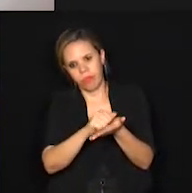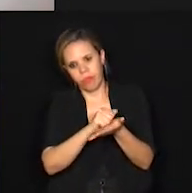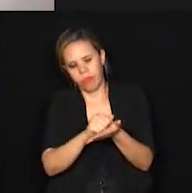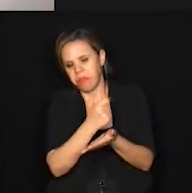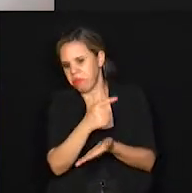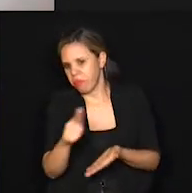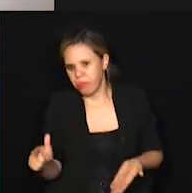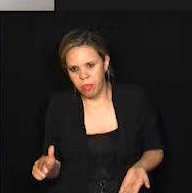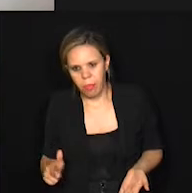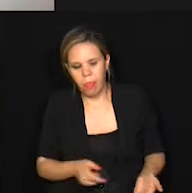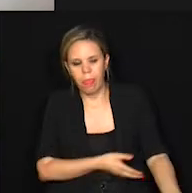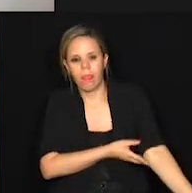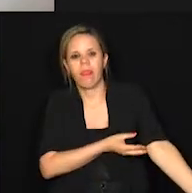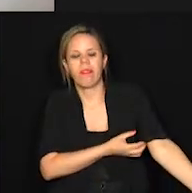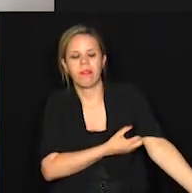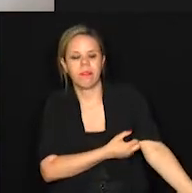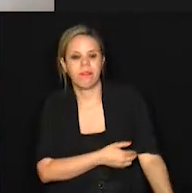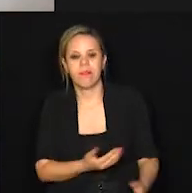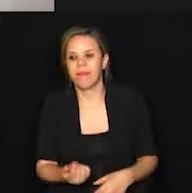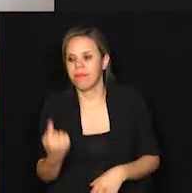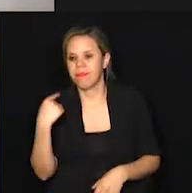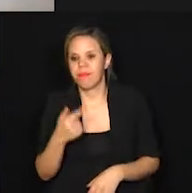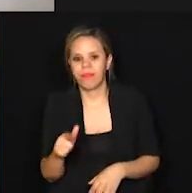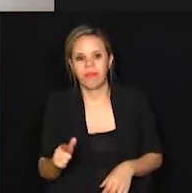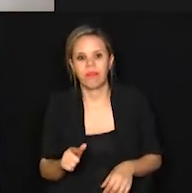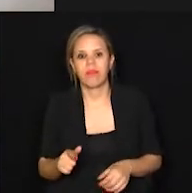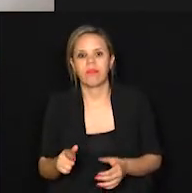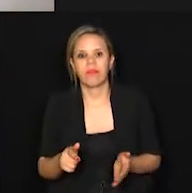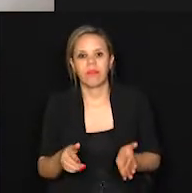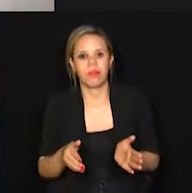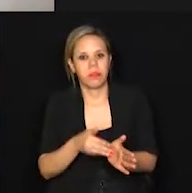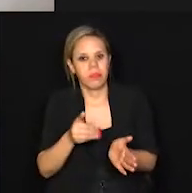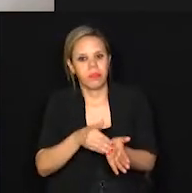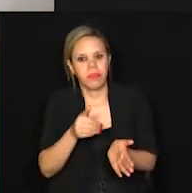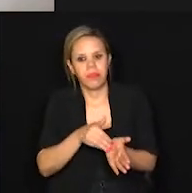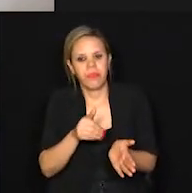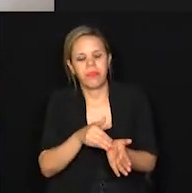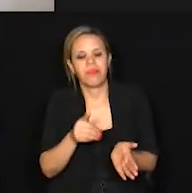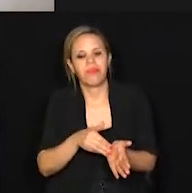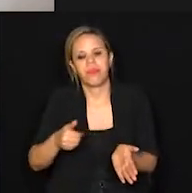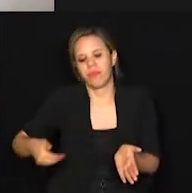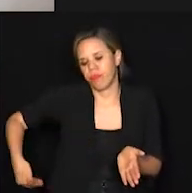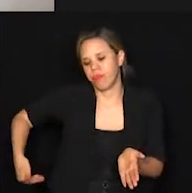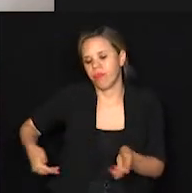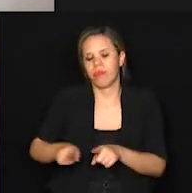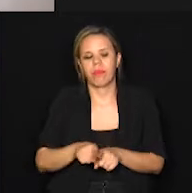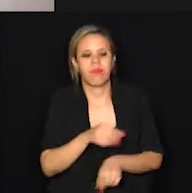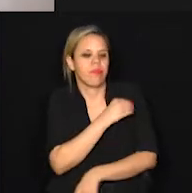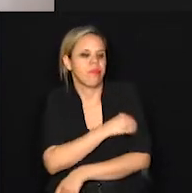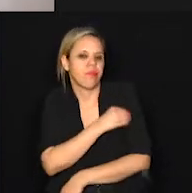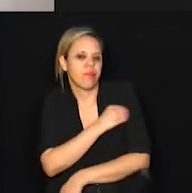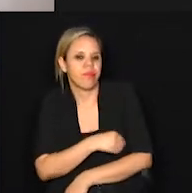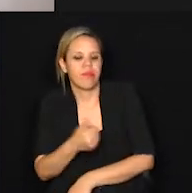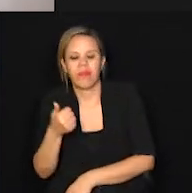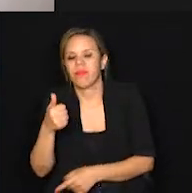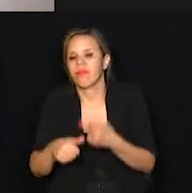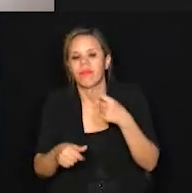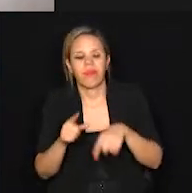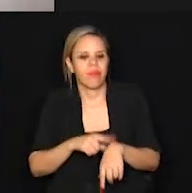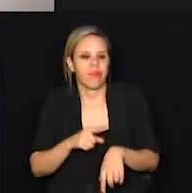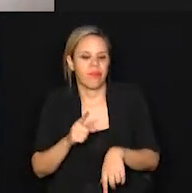as mãos. Até antes da pandemia, nem sequer papel higiênico tinha. Álcool em gel, nós sabemos que nesse primeiro momento,